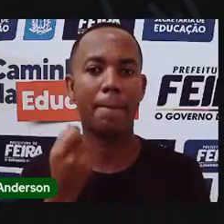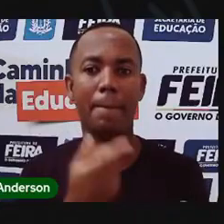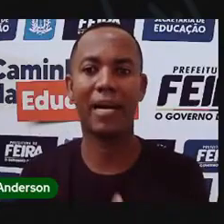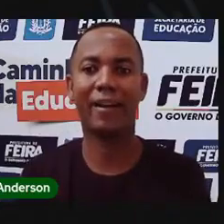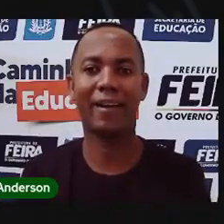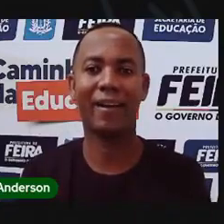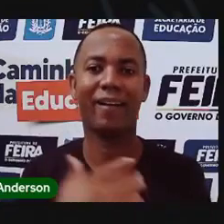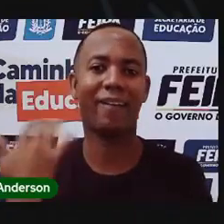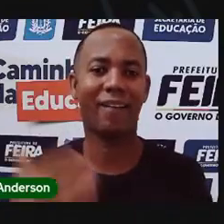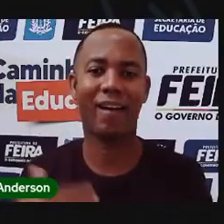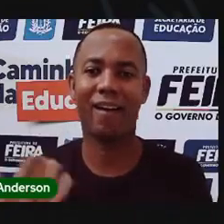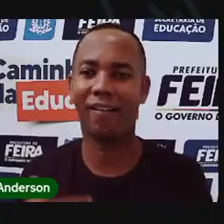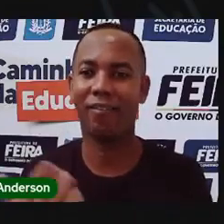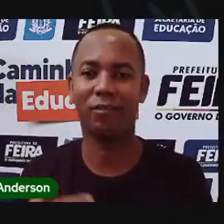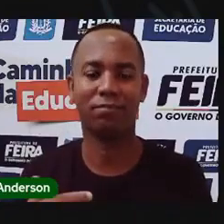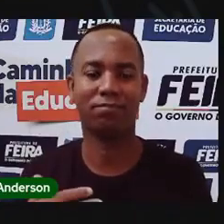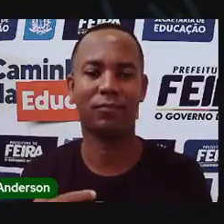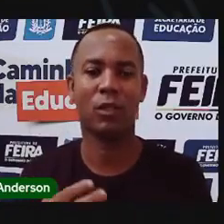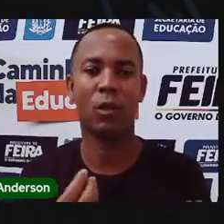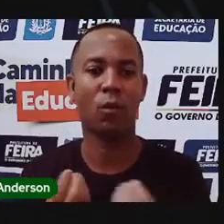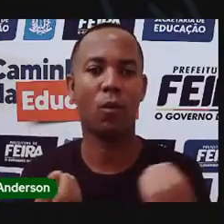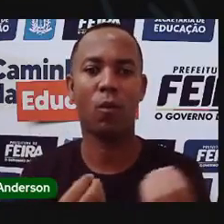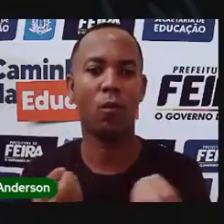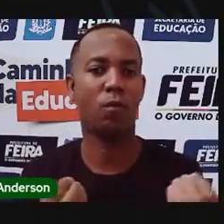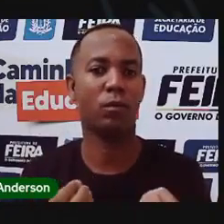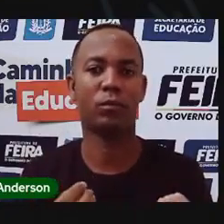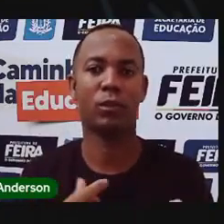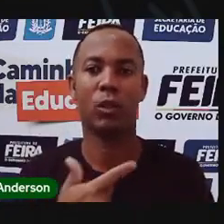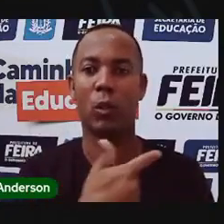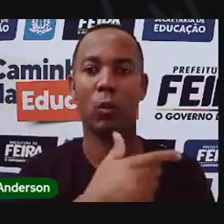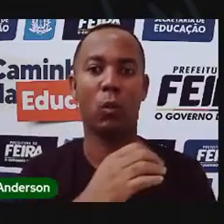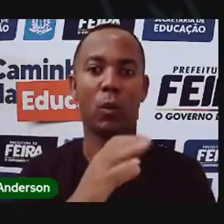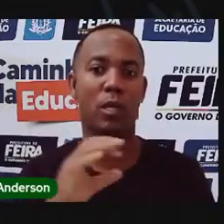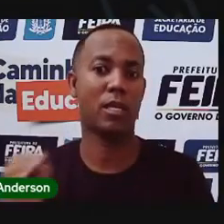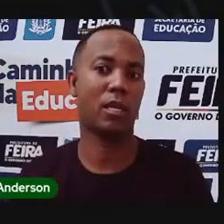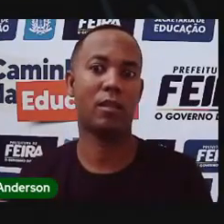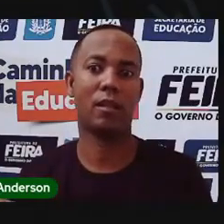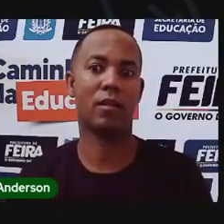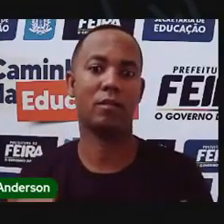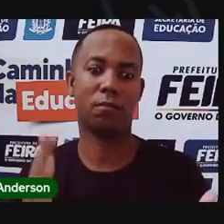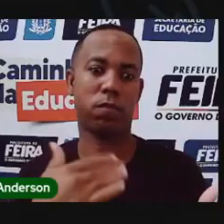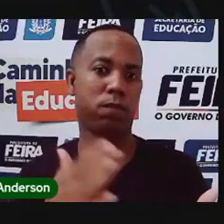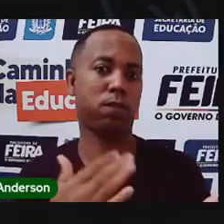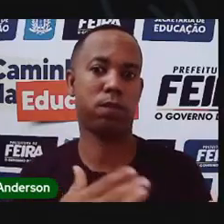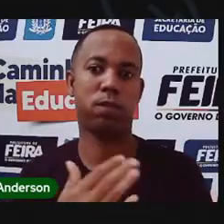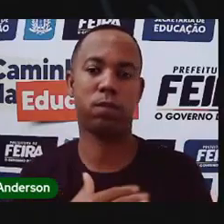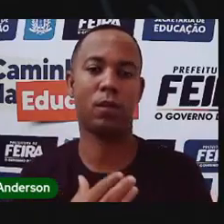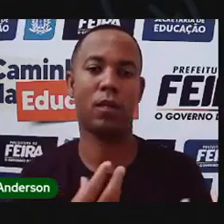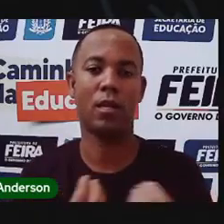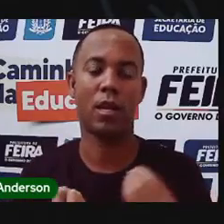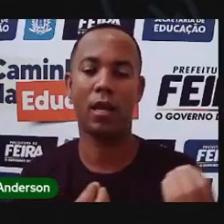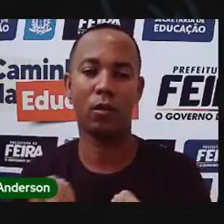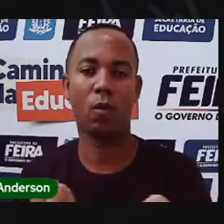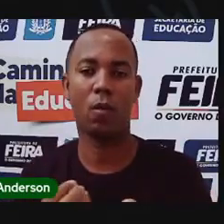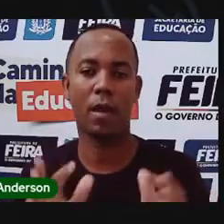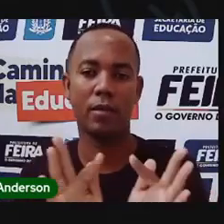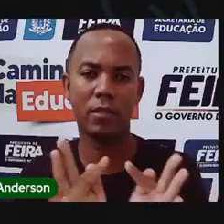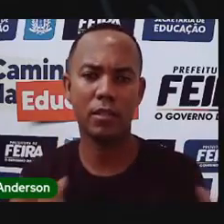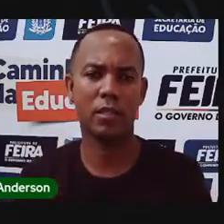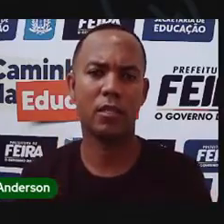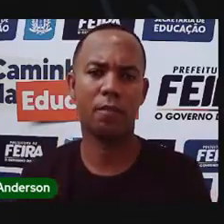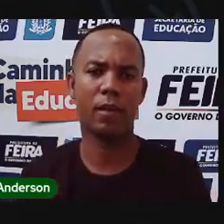produzir grandes livros com 200, 100 páginas para contar as histórias do Nordeste. Então, eles, através desse cordel,